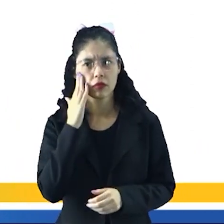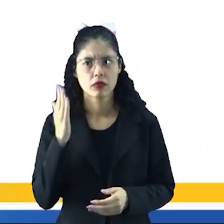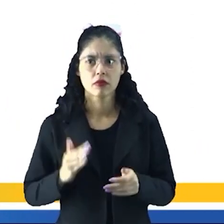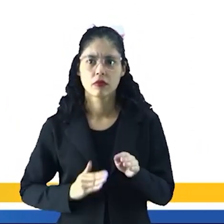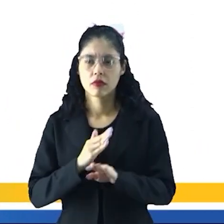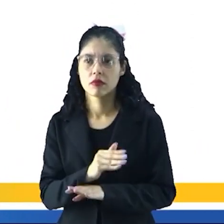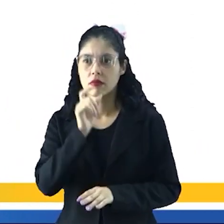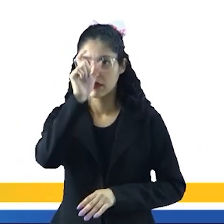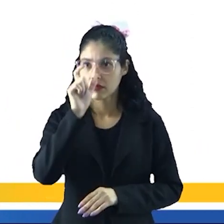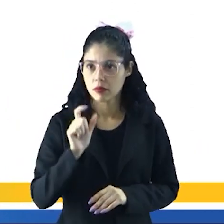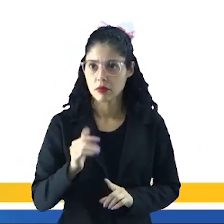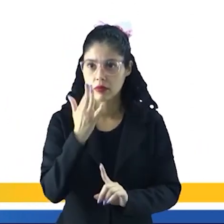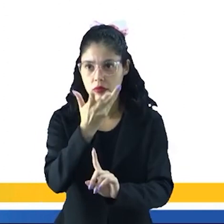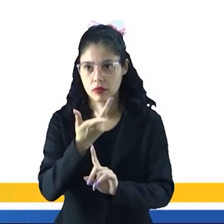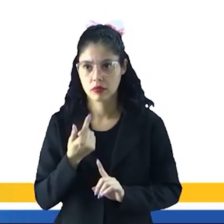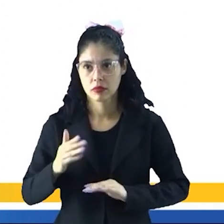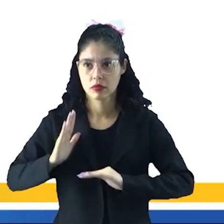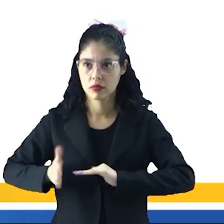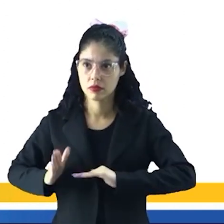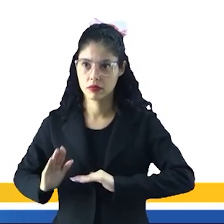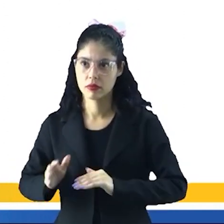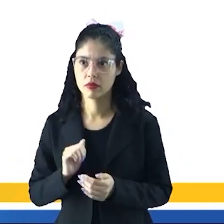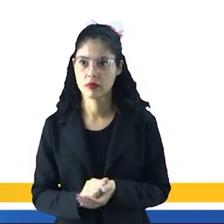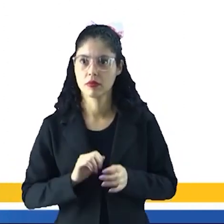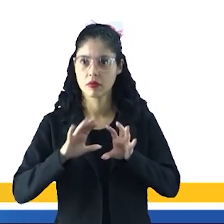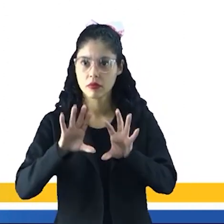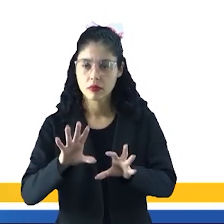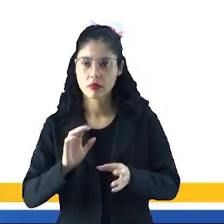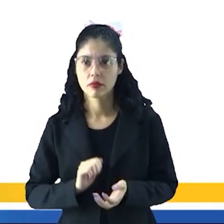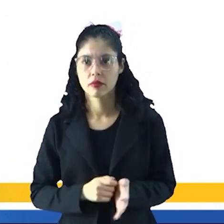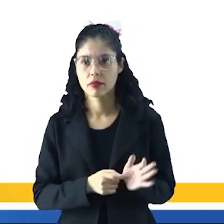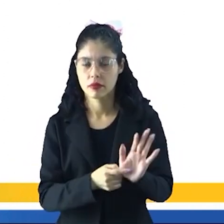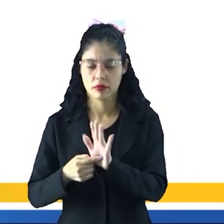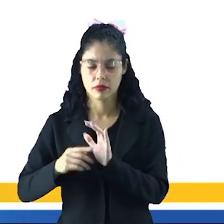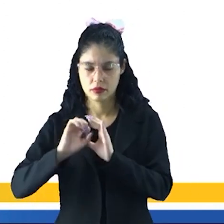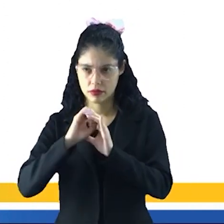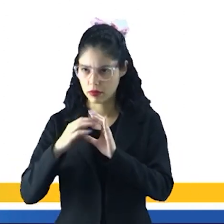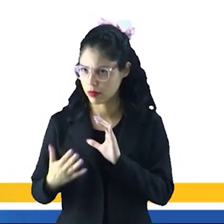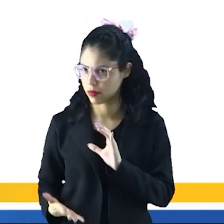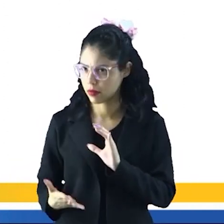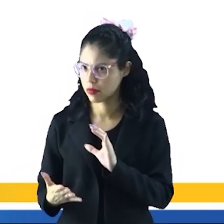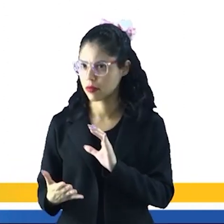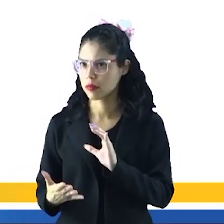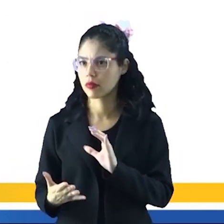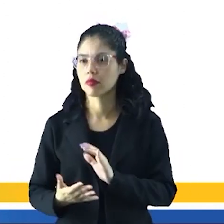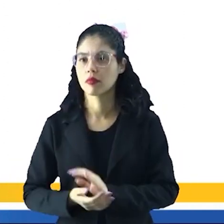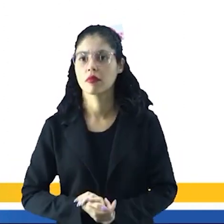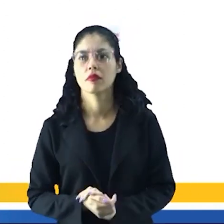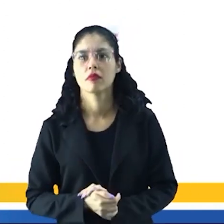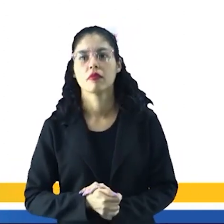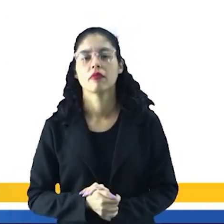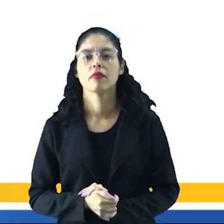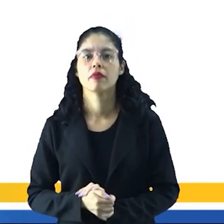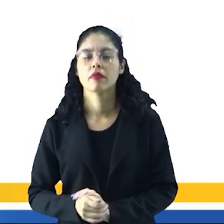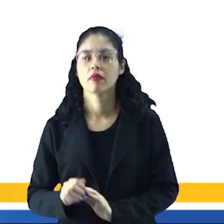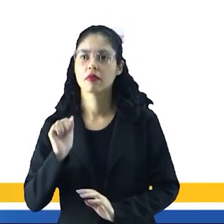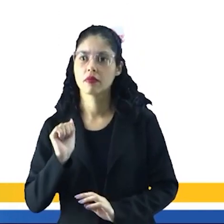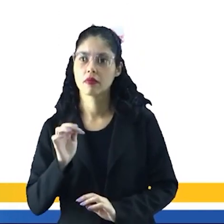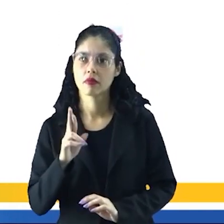permite o entendimento da intenção de um artista contemporâneo. Nesse caso, a obra apresenta